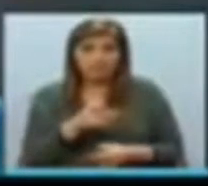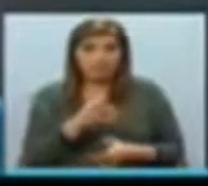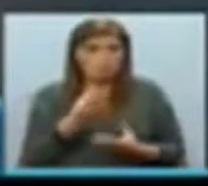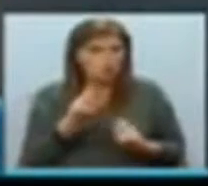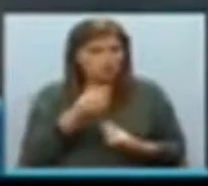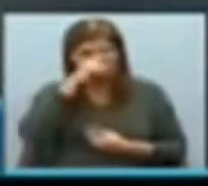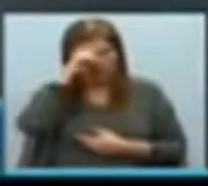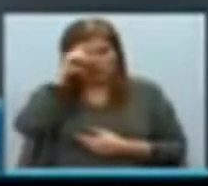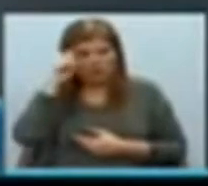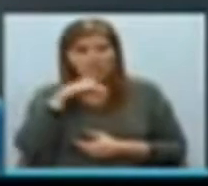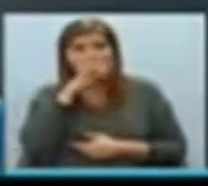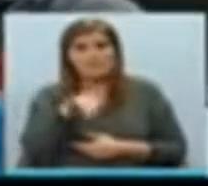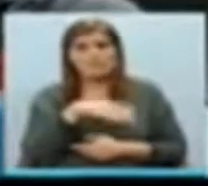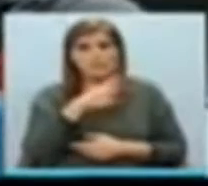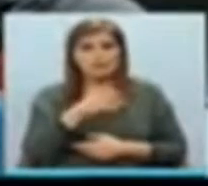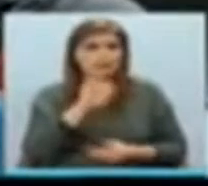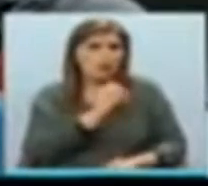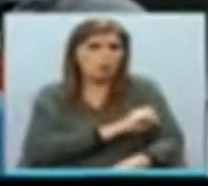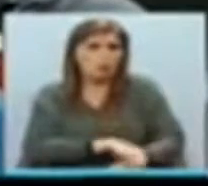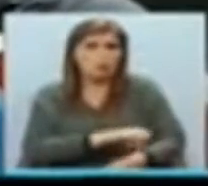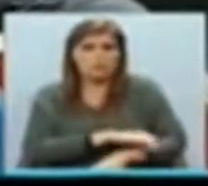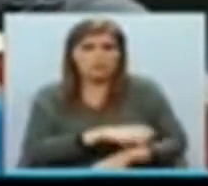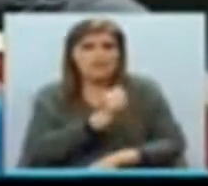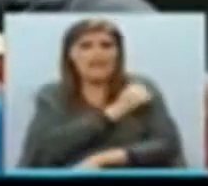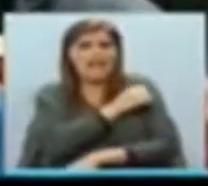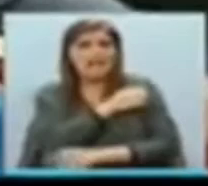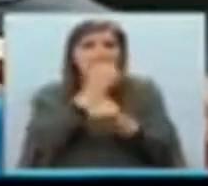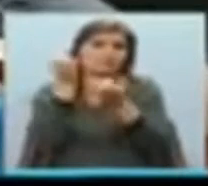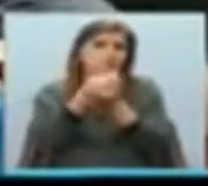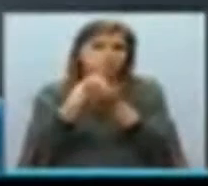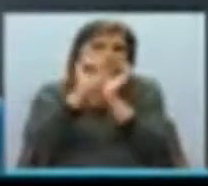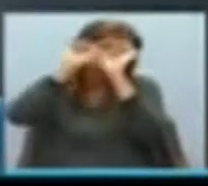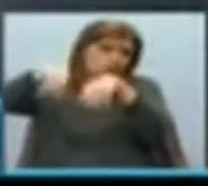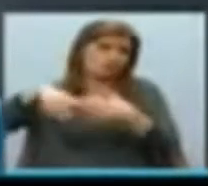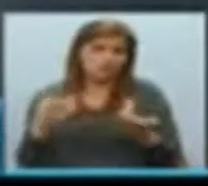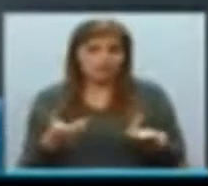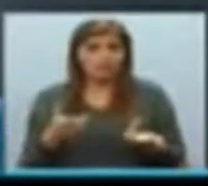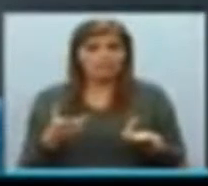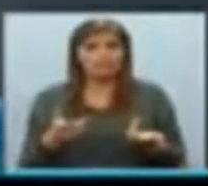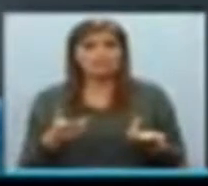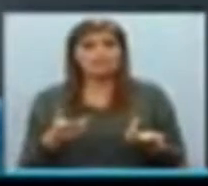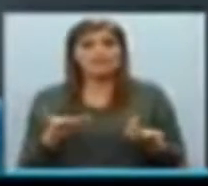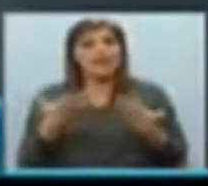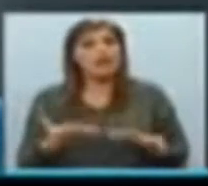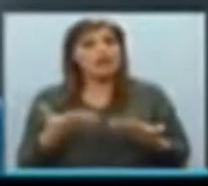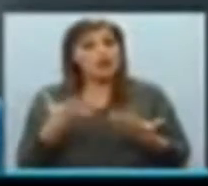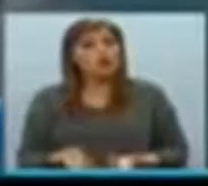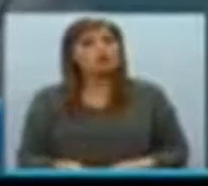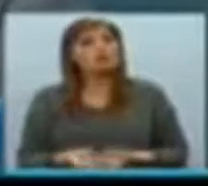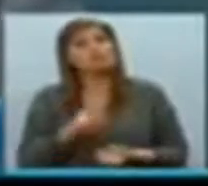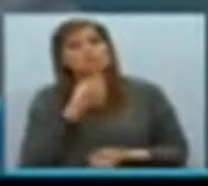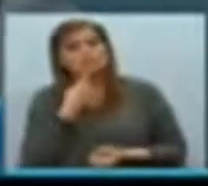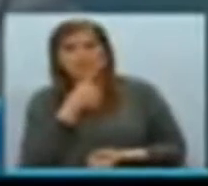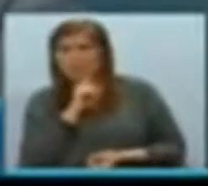da família capotou na miséria é casa pois ficou abandonada é e agora conseguimos pela